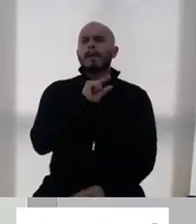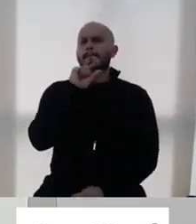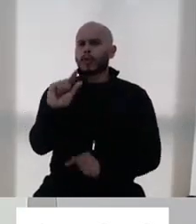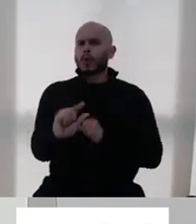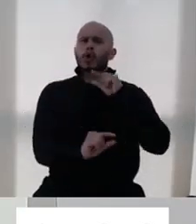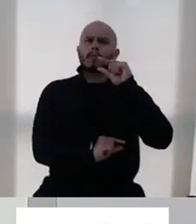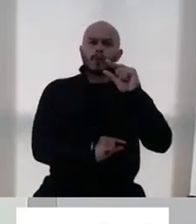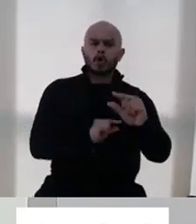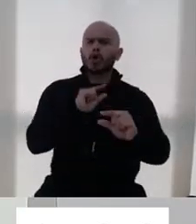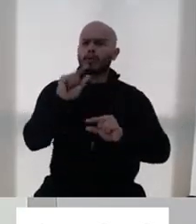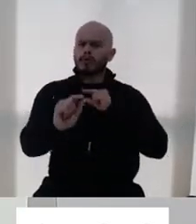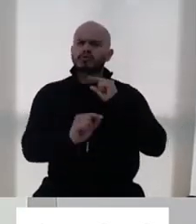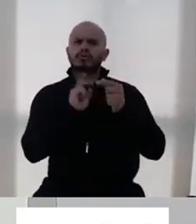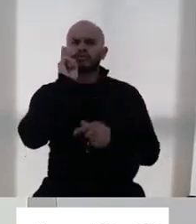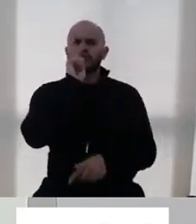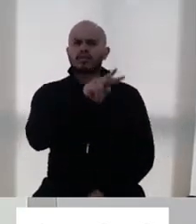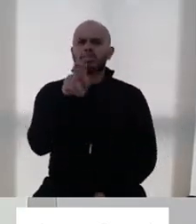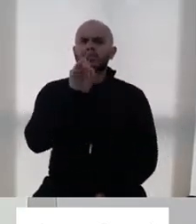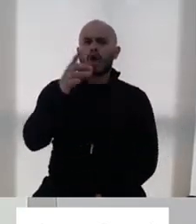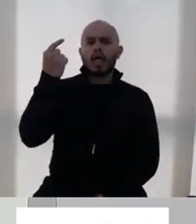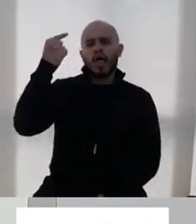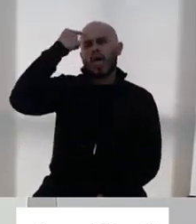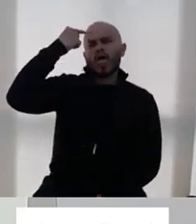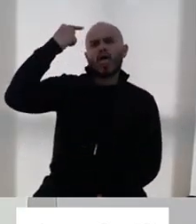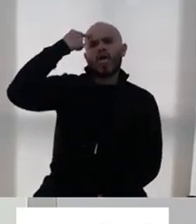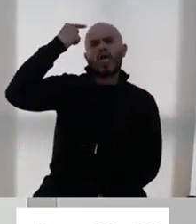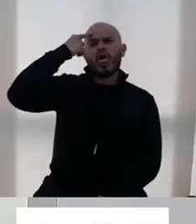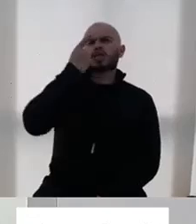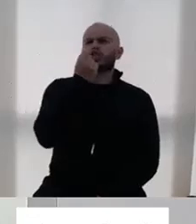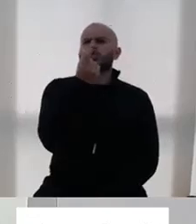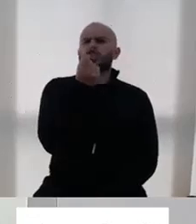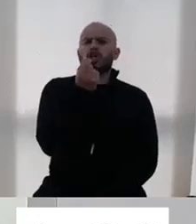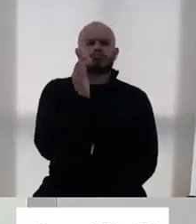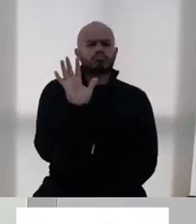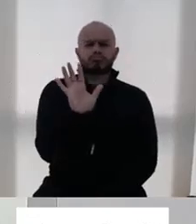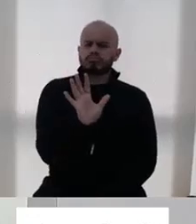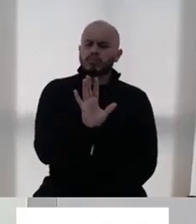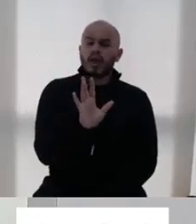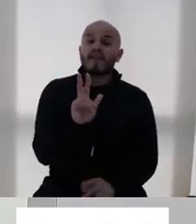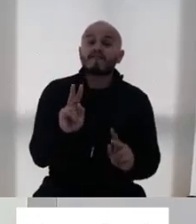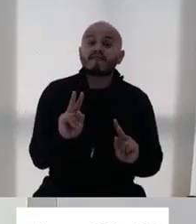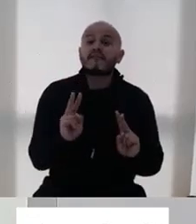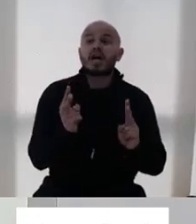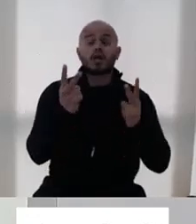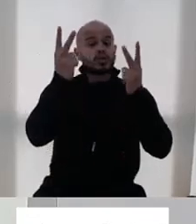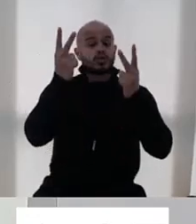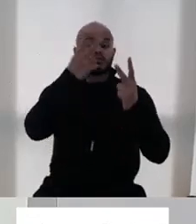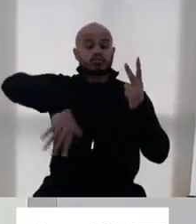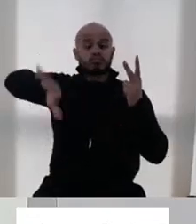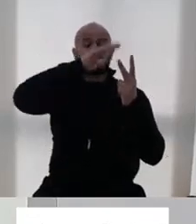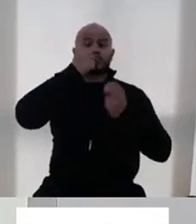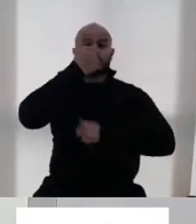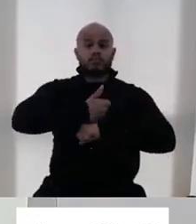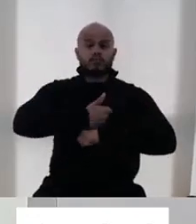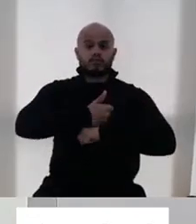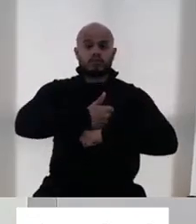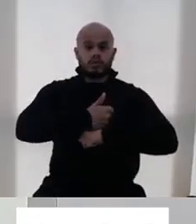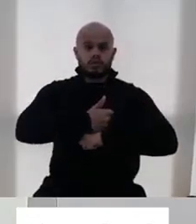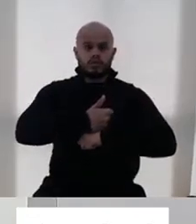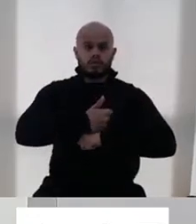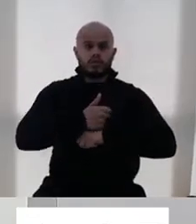surpreendidos com essa situação de falar que a gente só pensa na remuneração, mas não é valorização da carreira. Gostaria